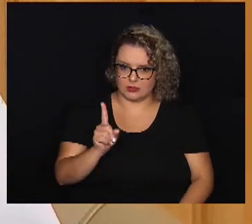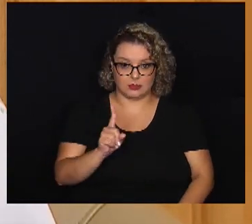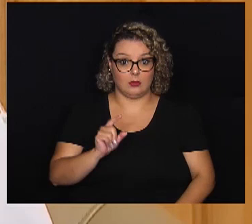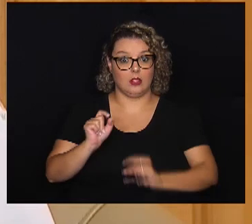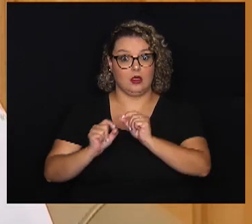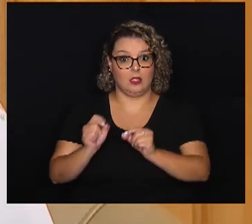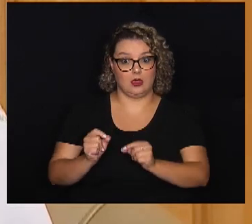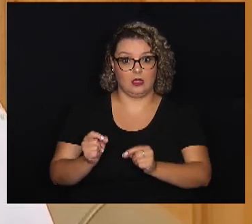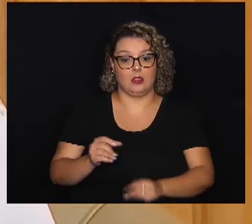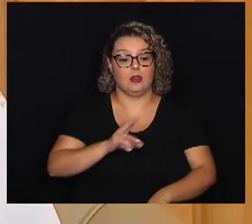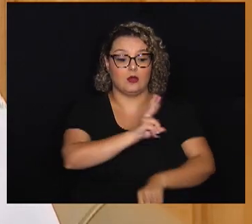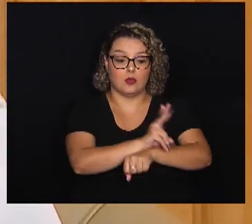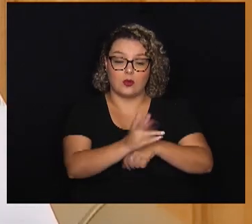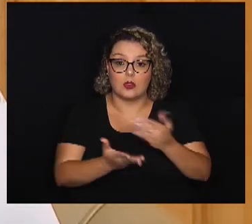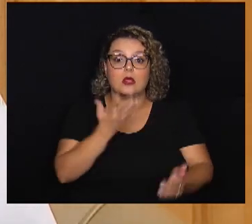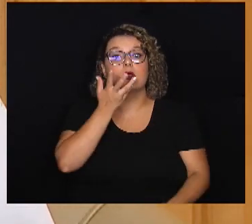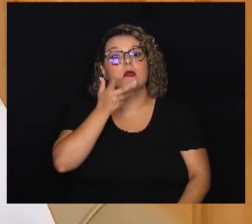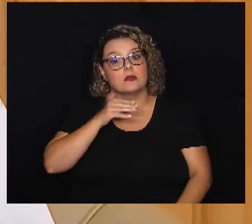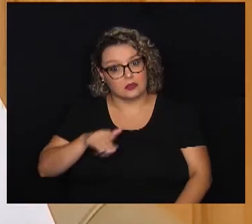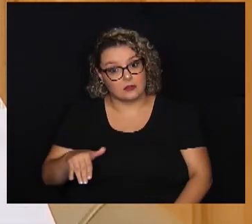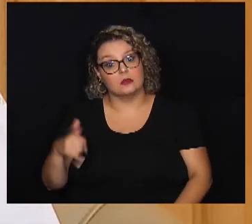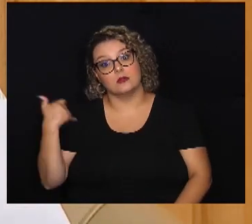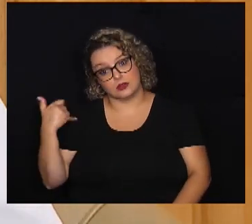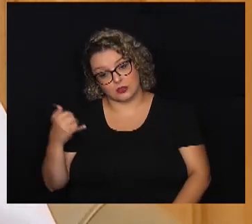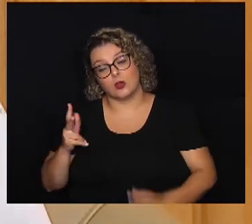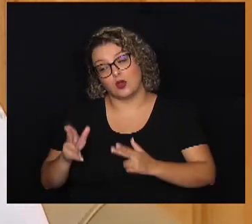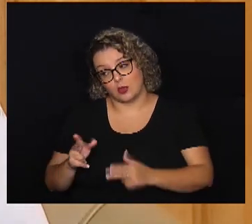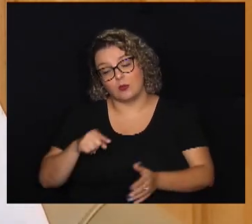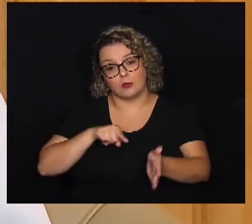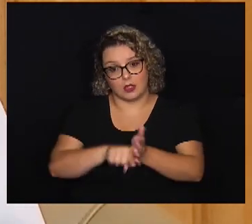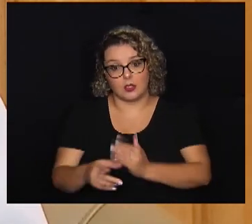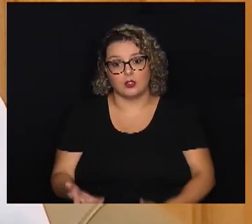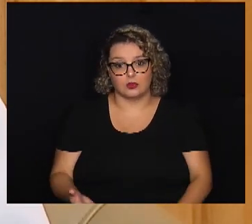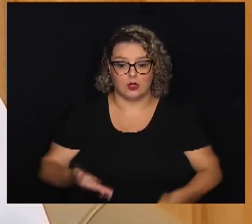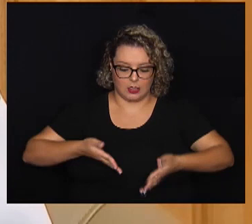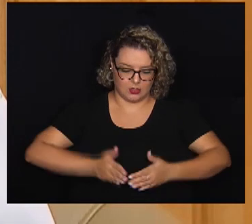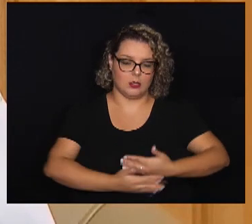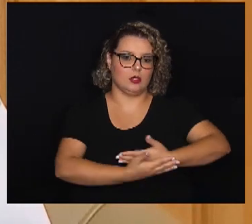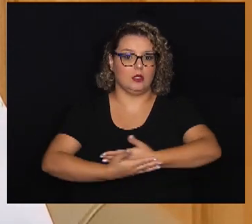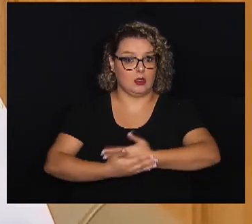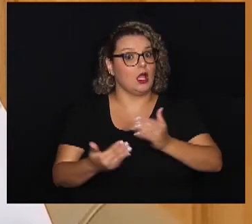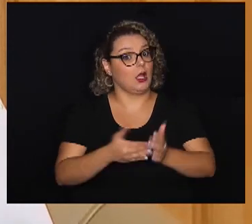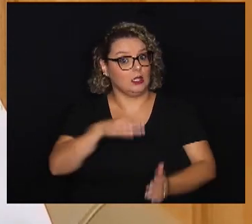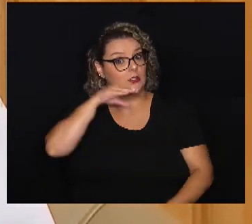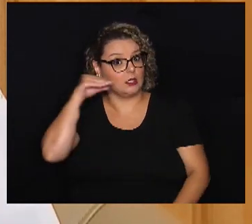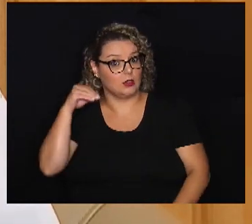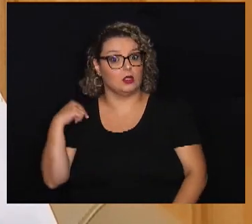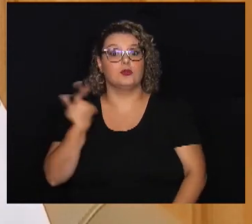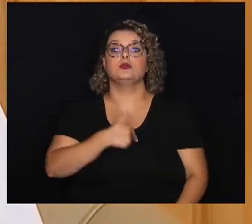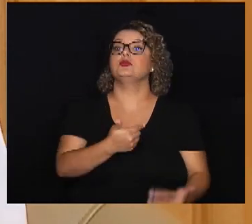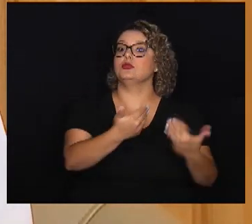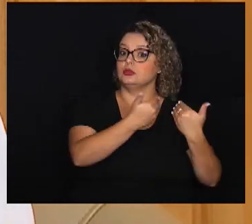criança, supervisionar a criança, e essa faixa etária, como você perguntou, ela vai do nascimento até a adolescência. Nós somos